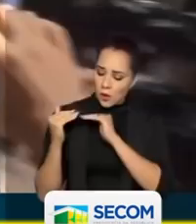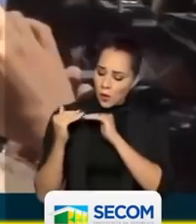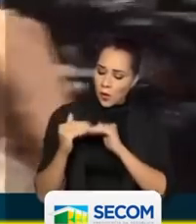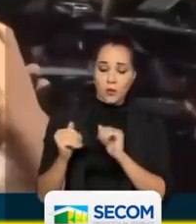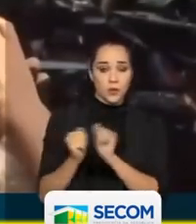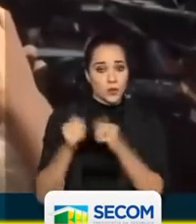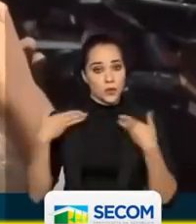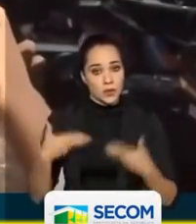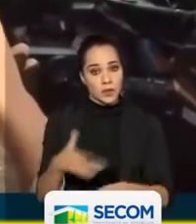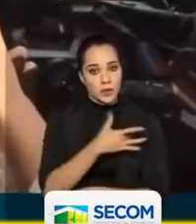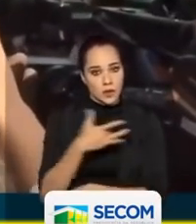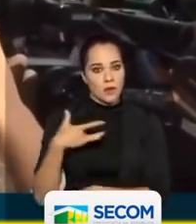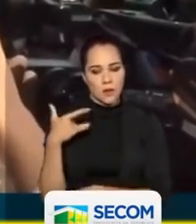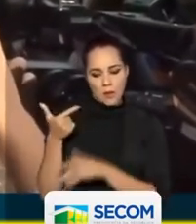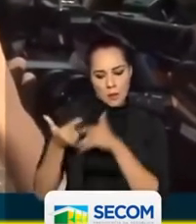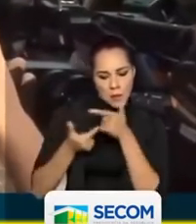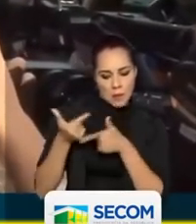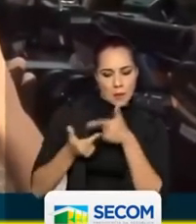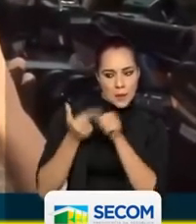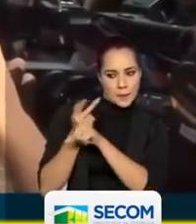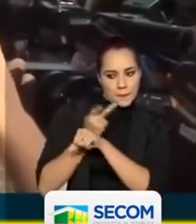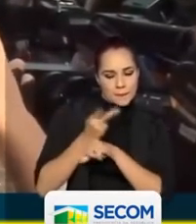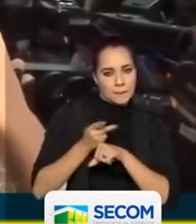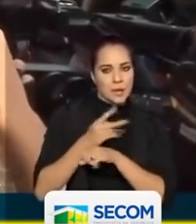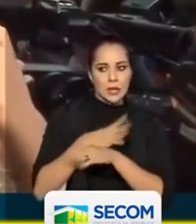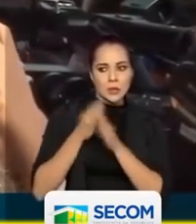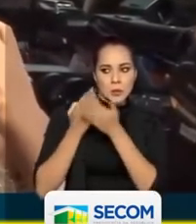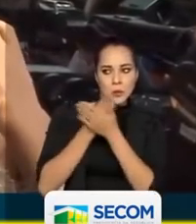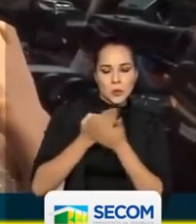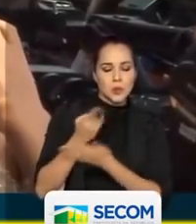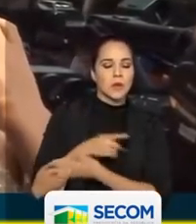da Saúde, trabalhando na busca de uma vacina